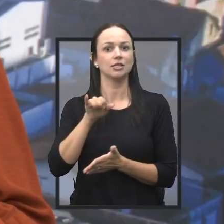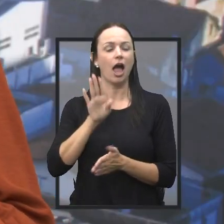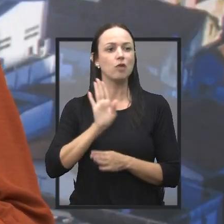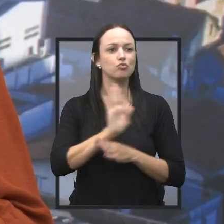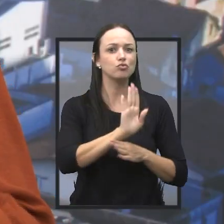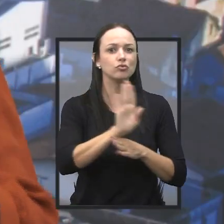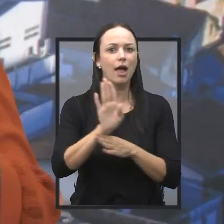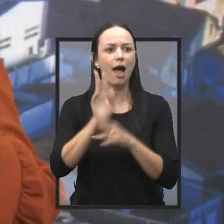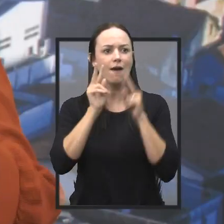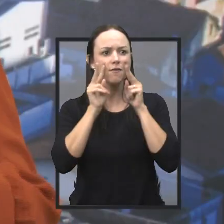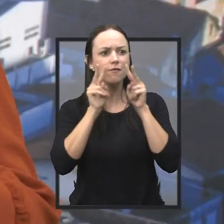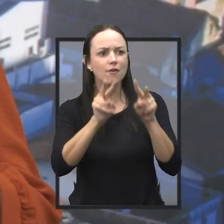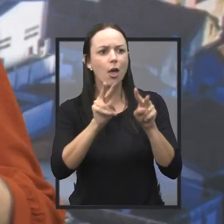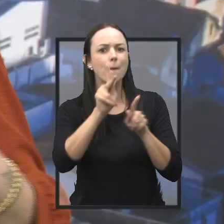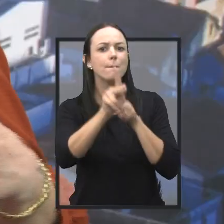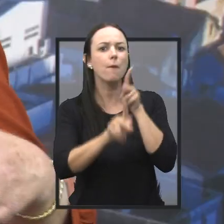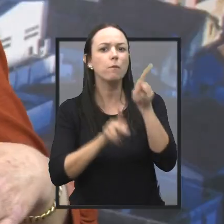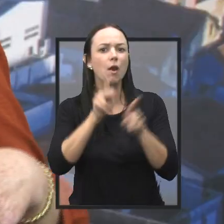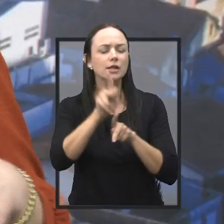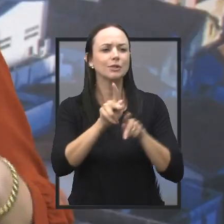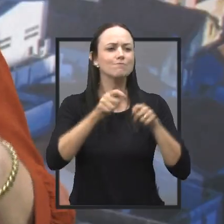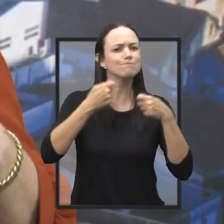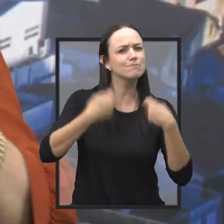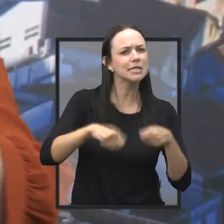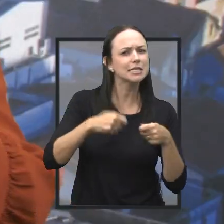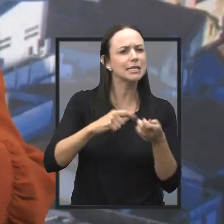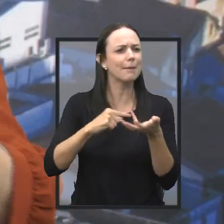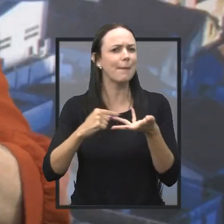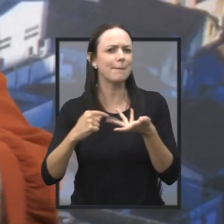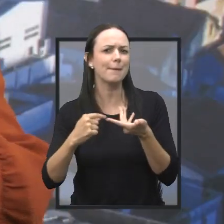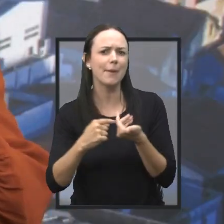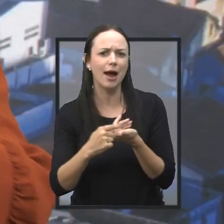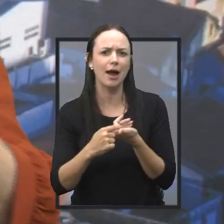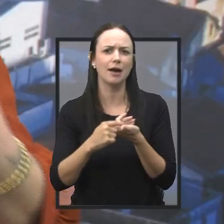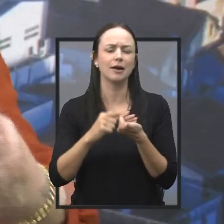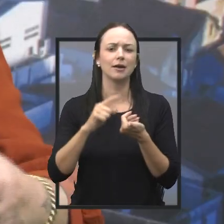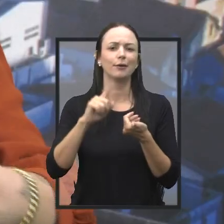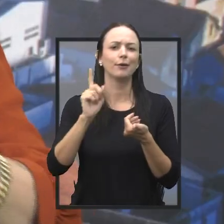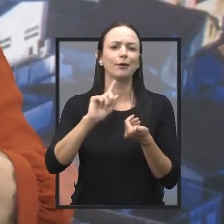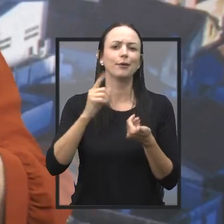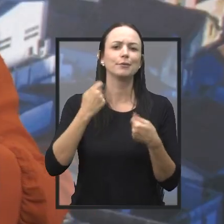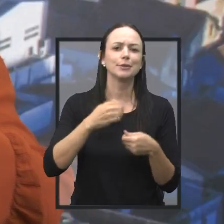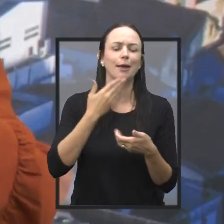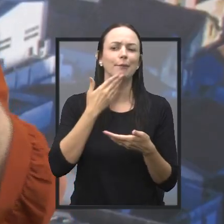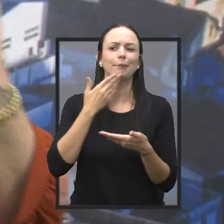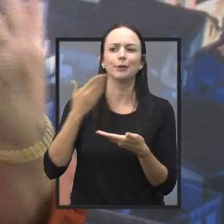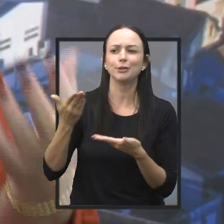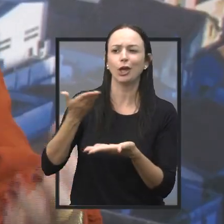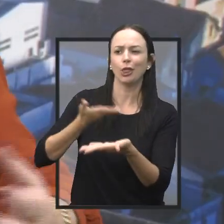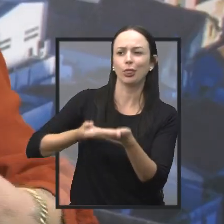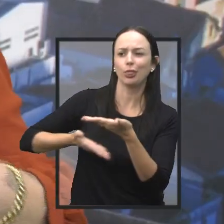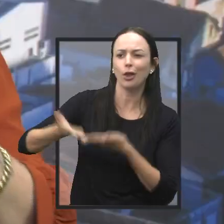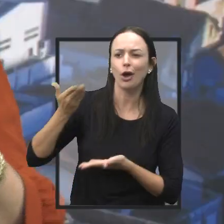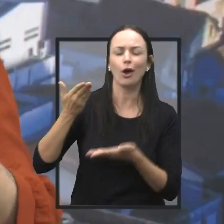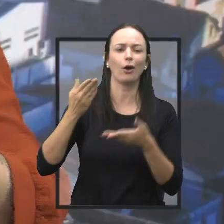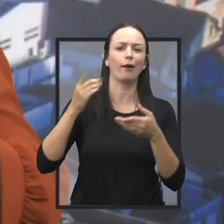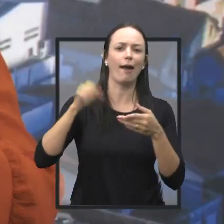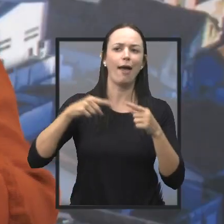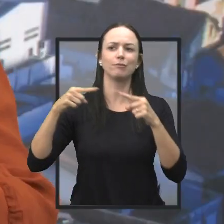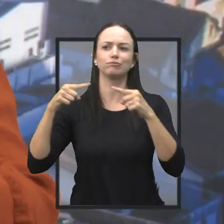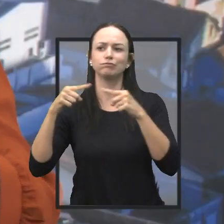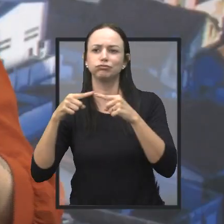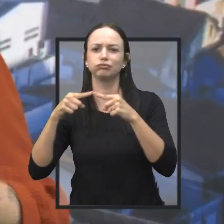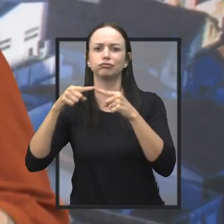as necessidades e ele não vai precisar, enfim, de moedas de troca, de conversa, de ser da base, não ser da base.